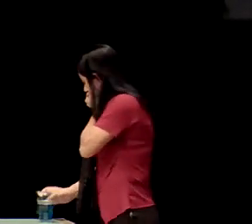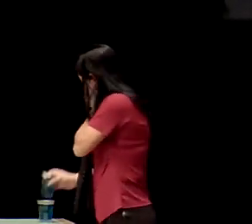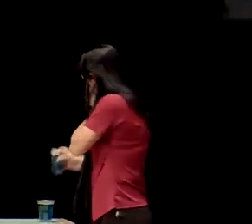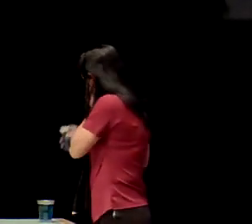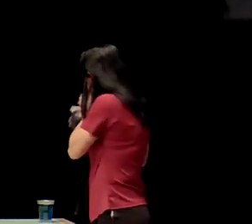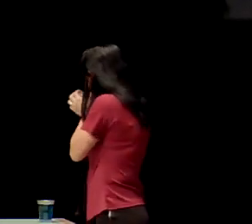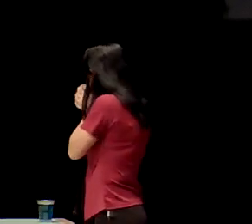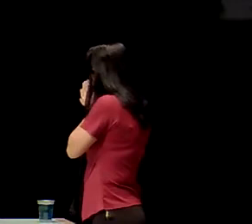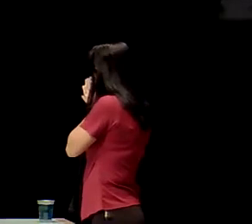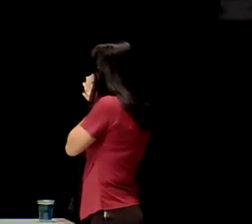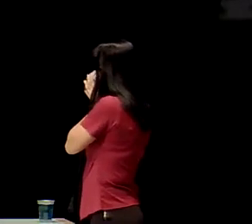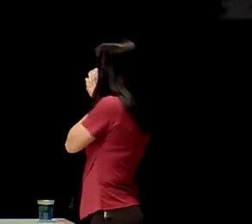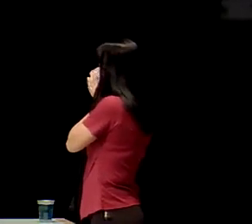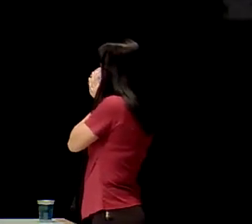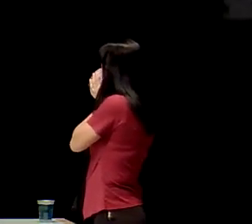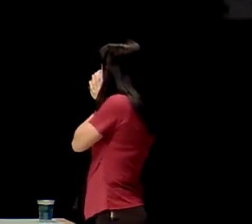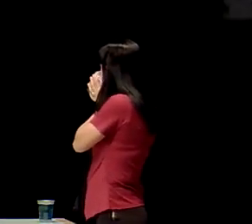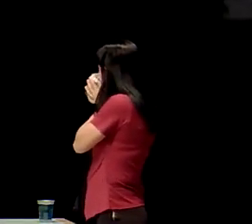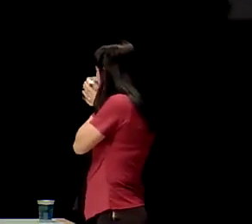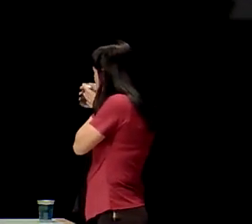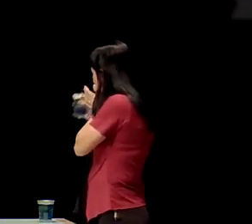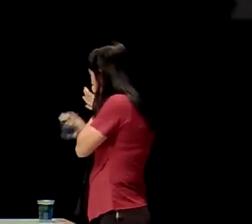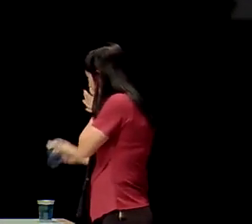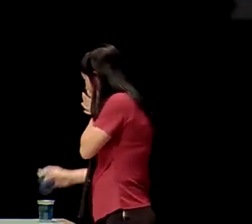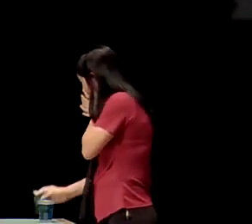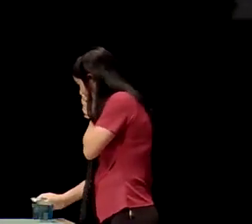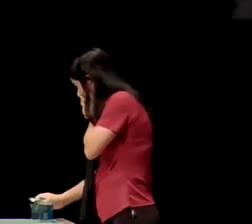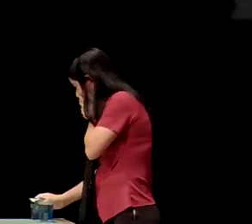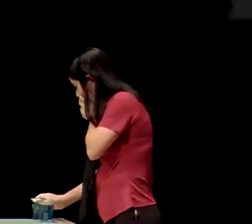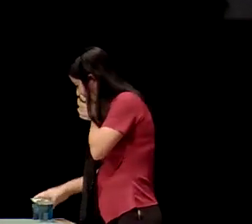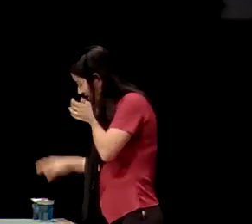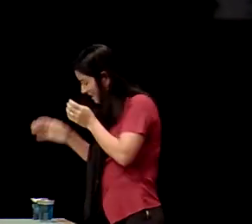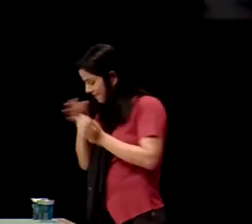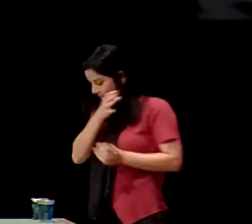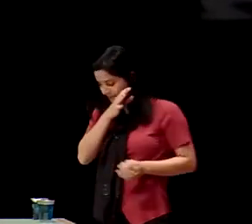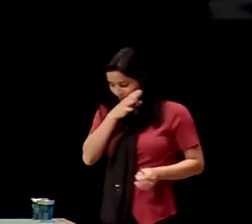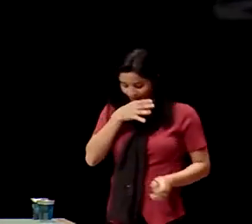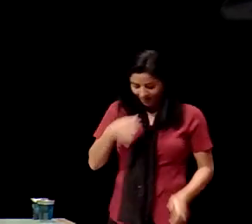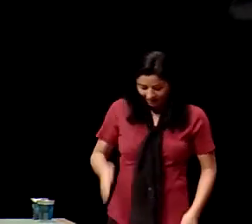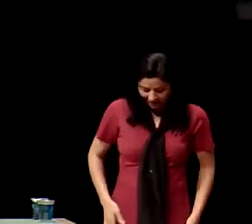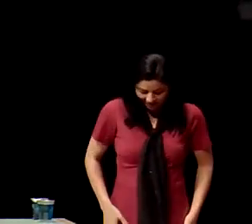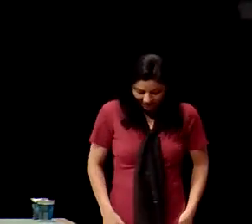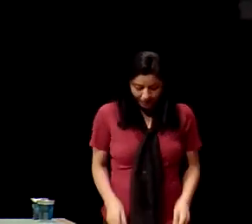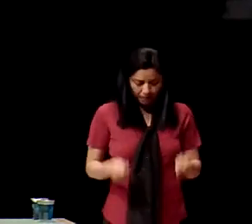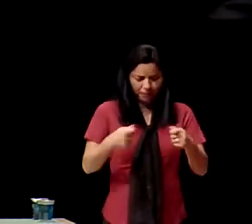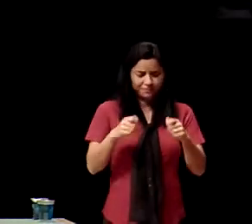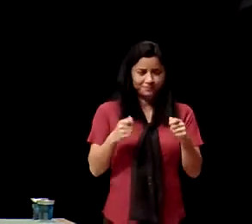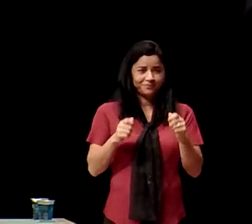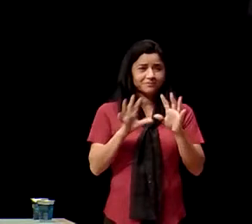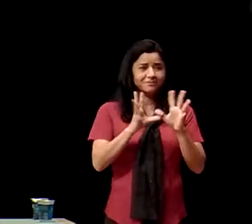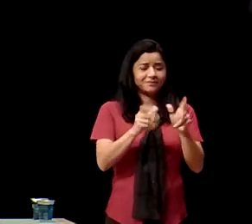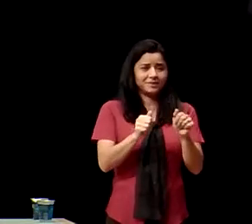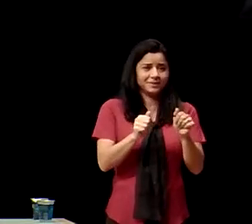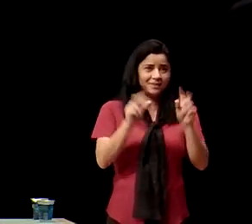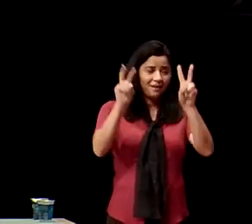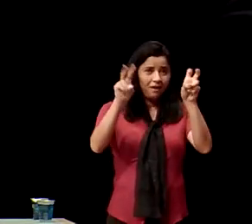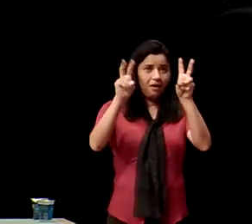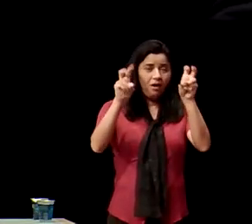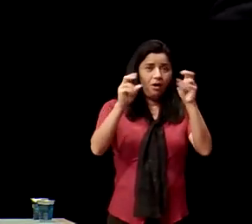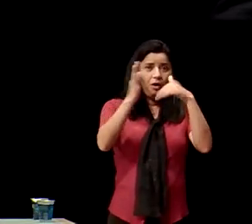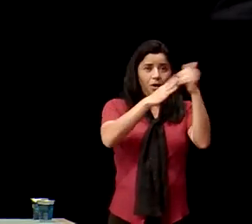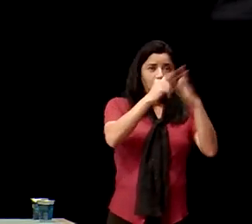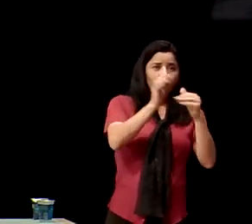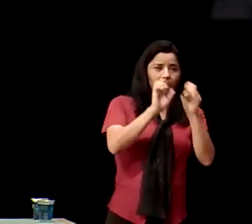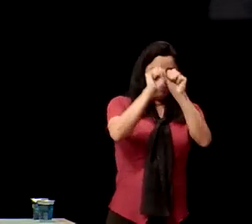systems. E claro, professional titles included. Que precisa ser considerado todos os títulos profissionais, todo o